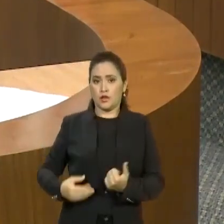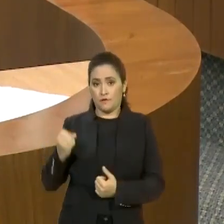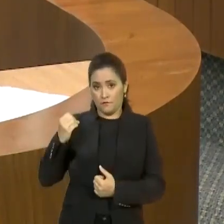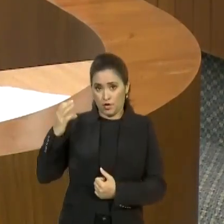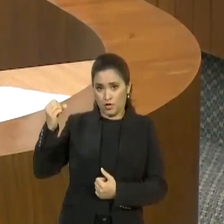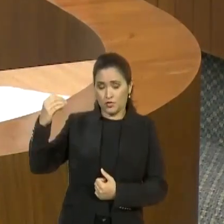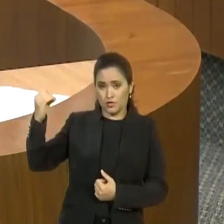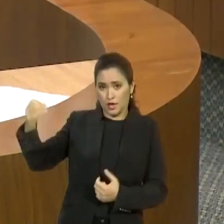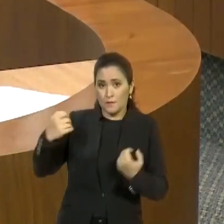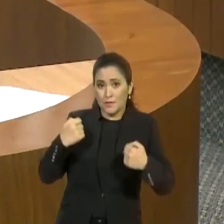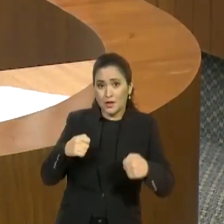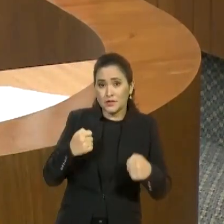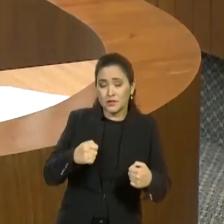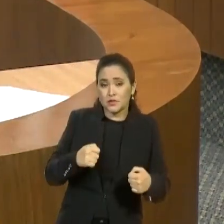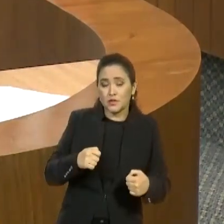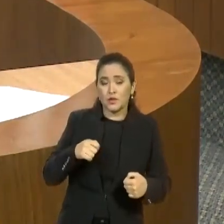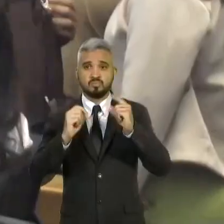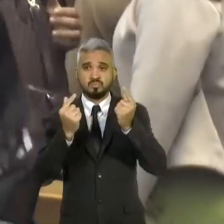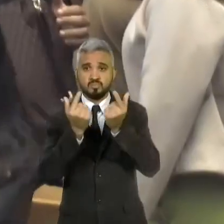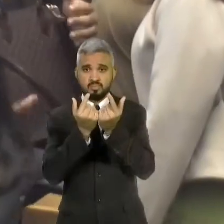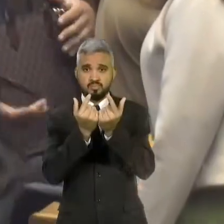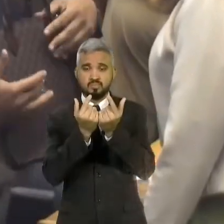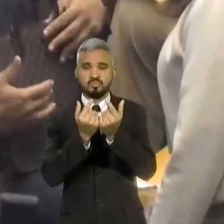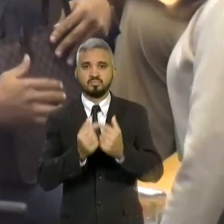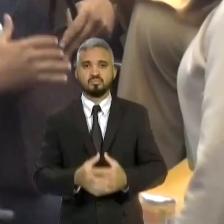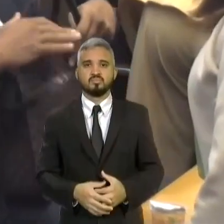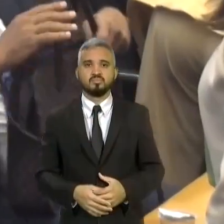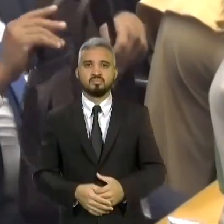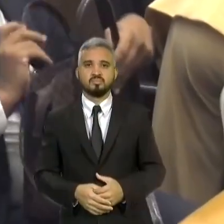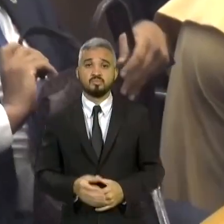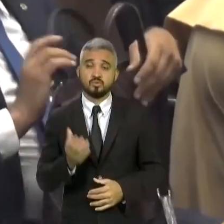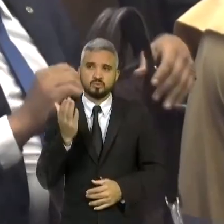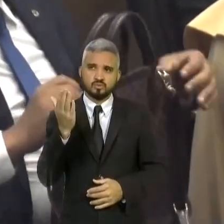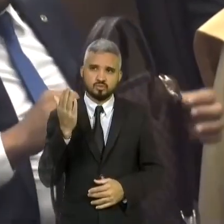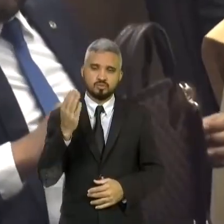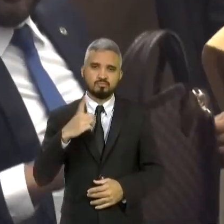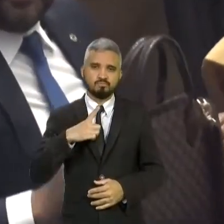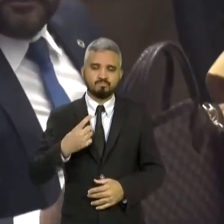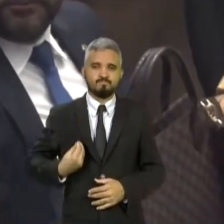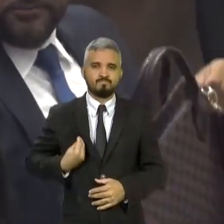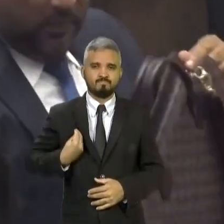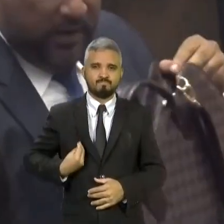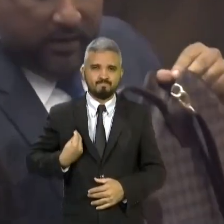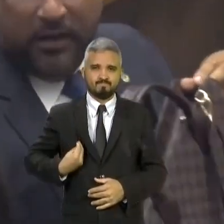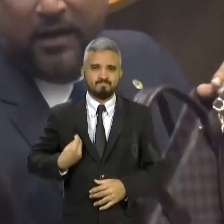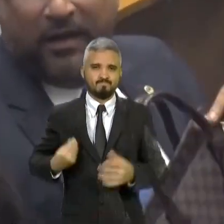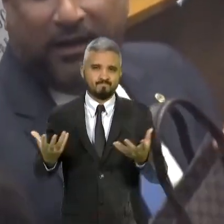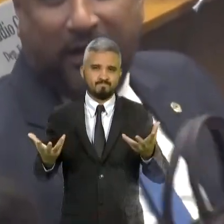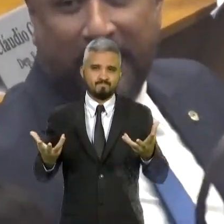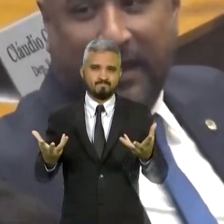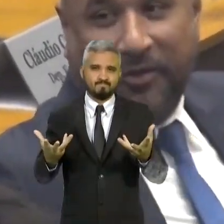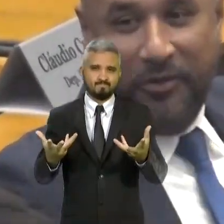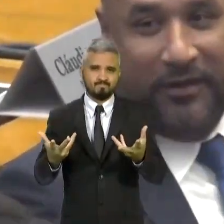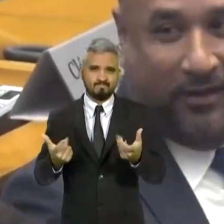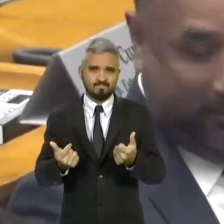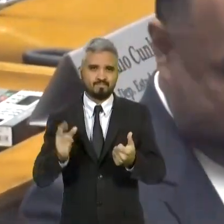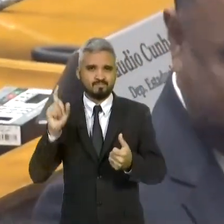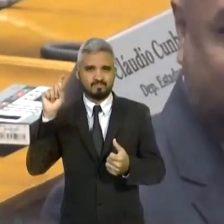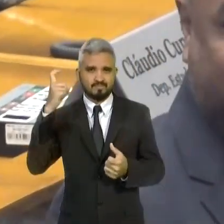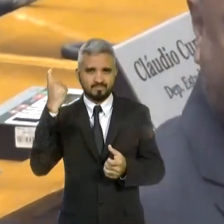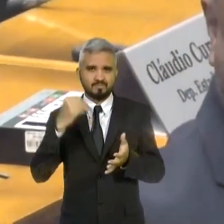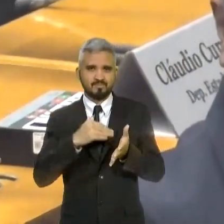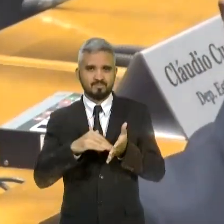deputada Iracema Valle, assumindo interinamente o governo do Estado. Você que tem uma história brilhante, foi secretário